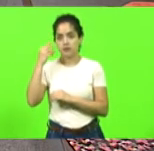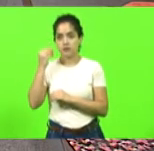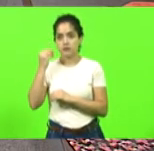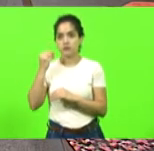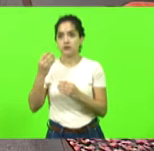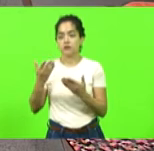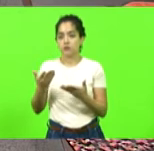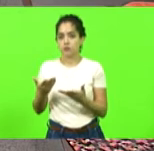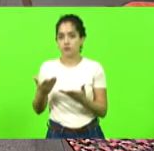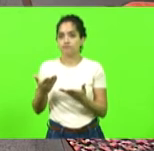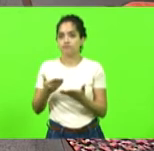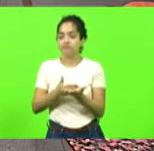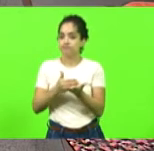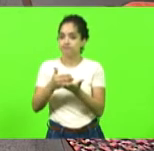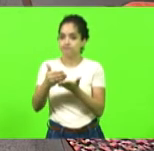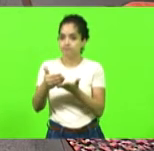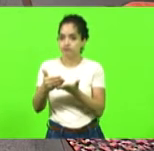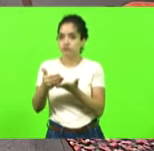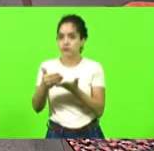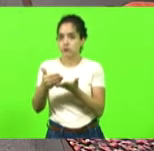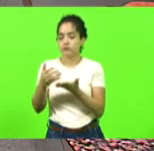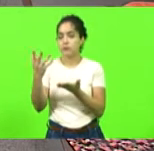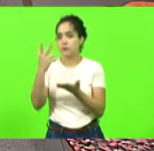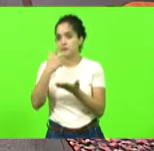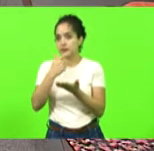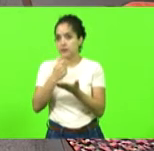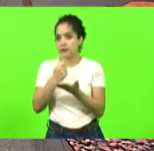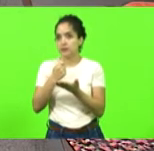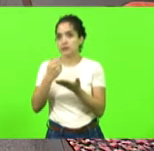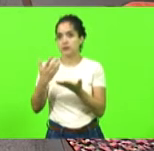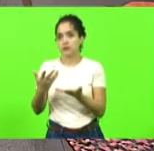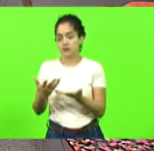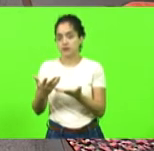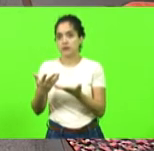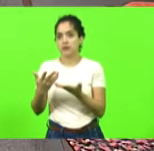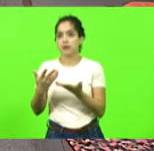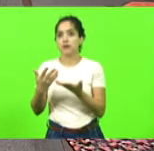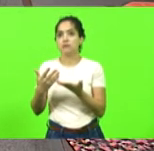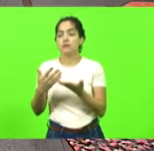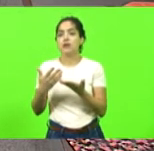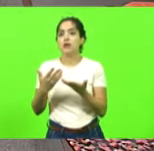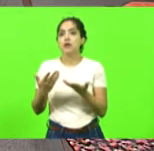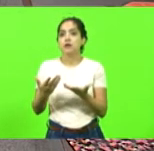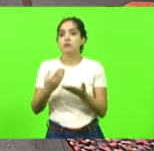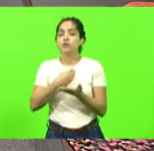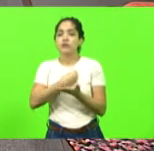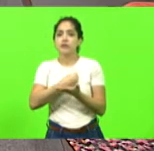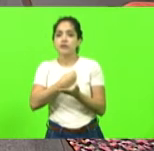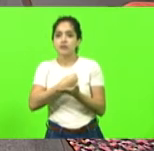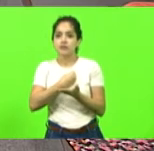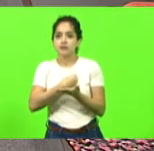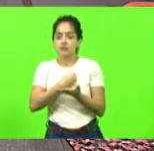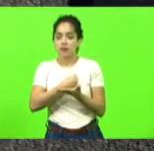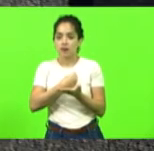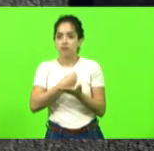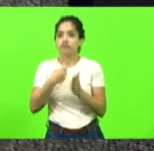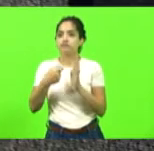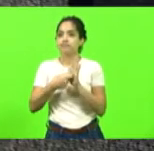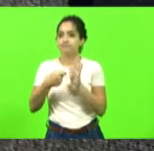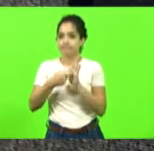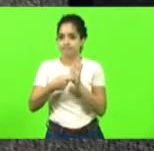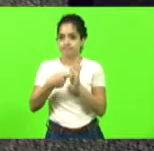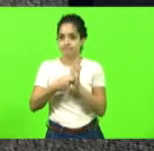por essa iniciativa bonita de nós resgatarmos e vivenciarmos a luta do